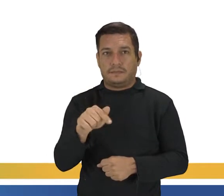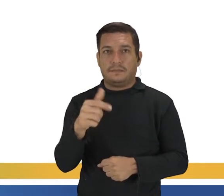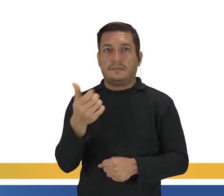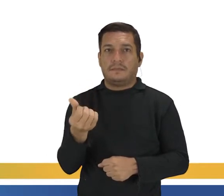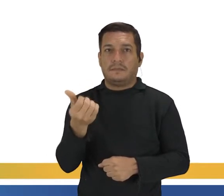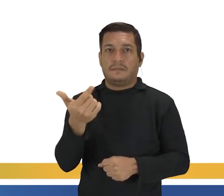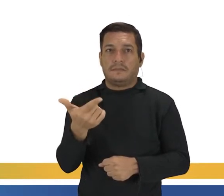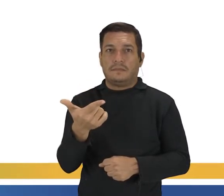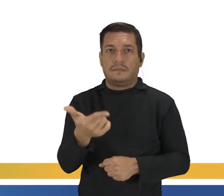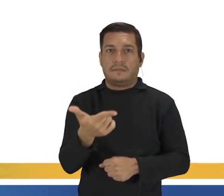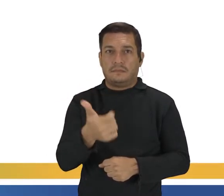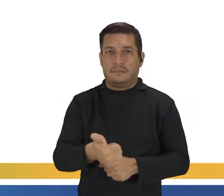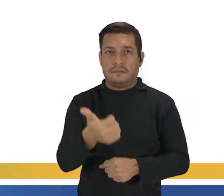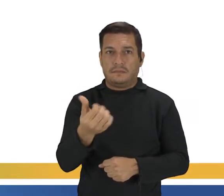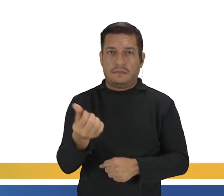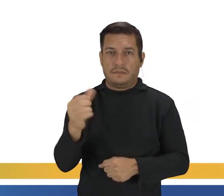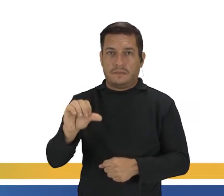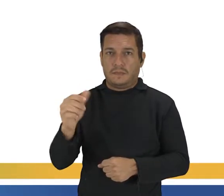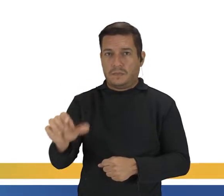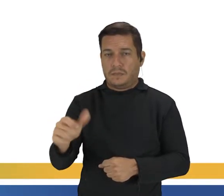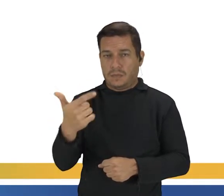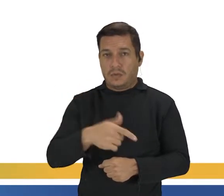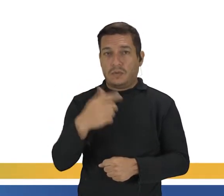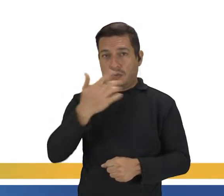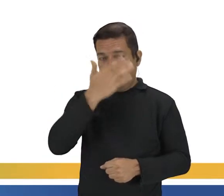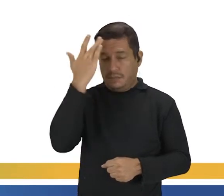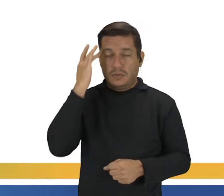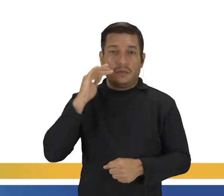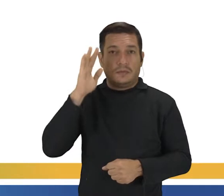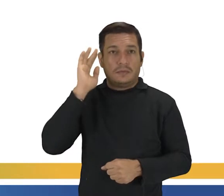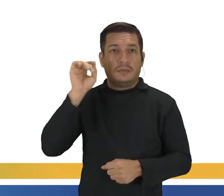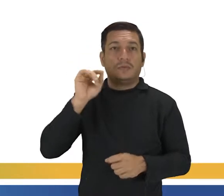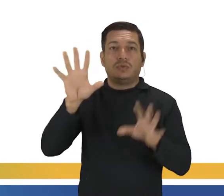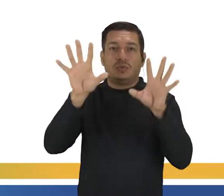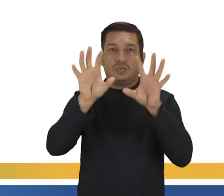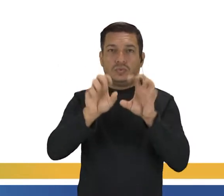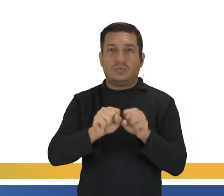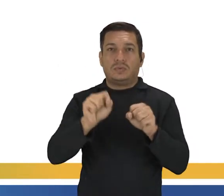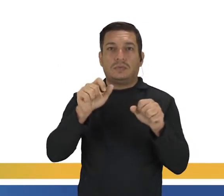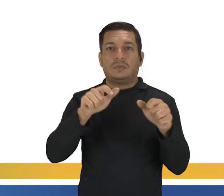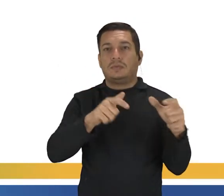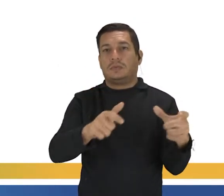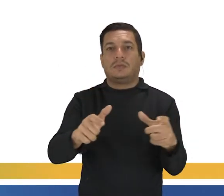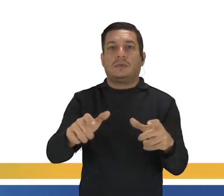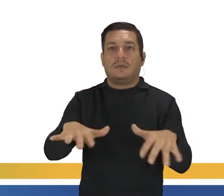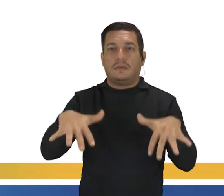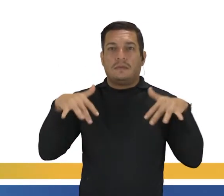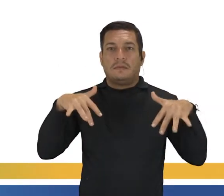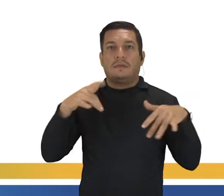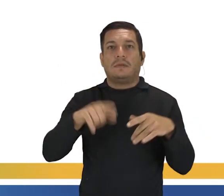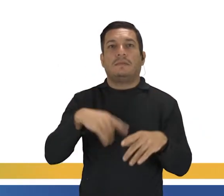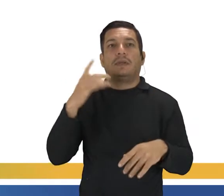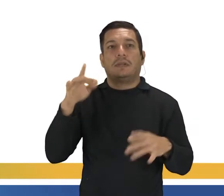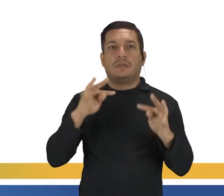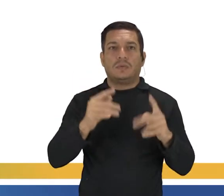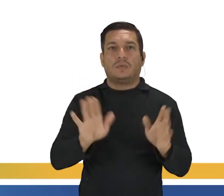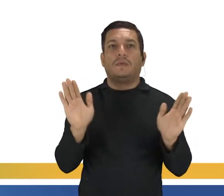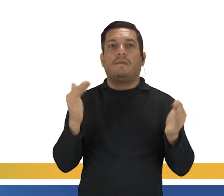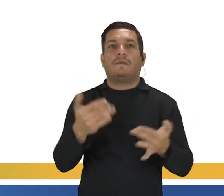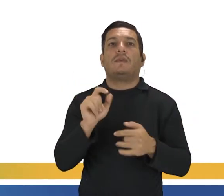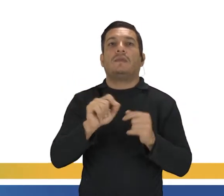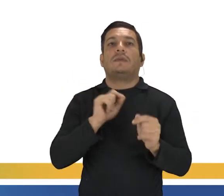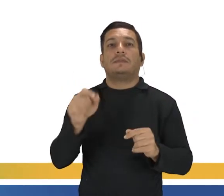1627-1692, um dos precursores no pensamento de escurecer a plateia para que todo o foco